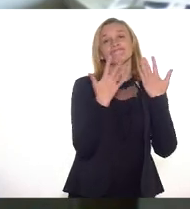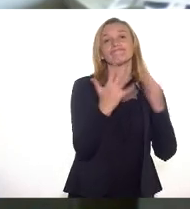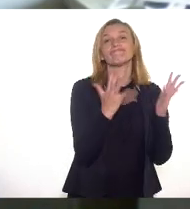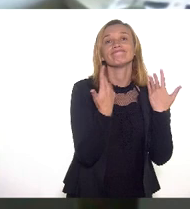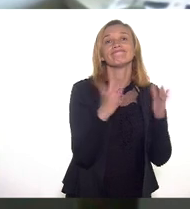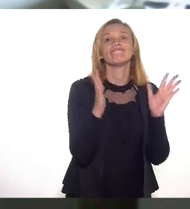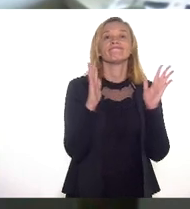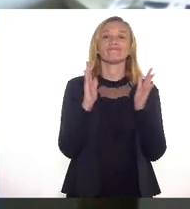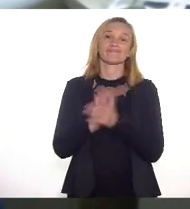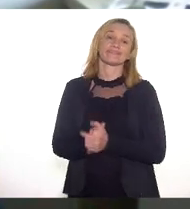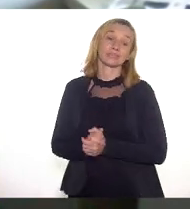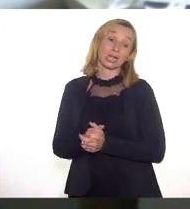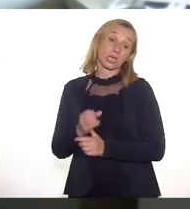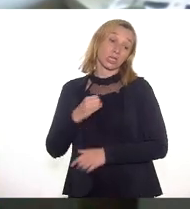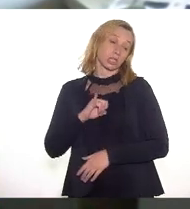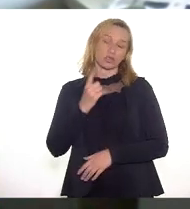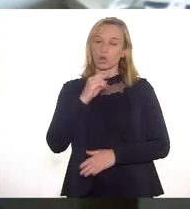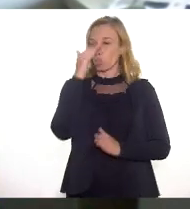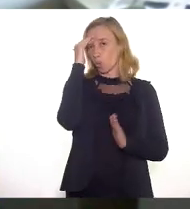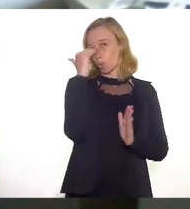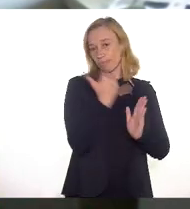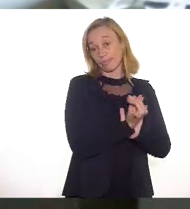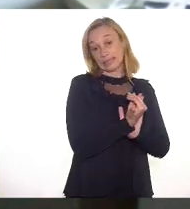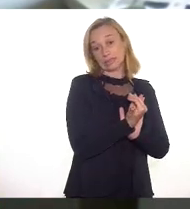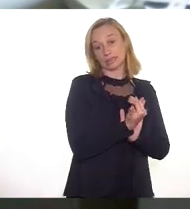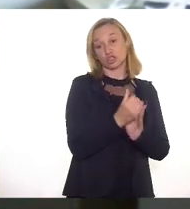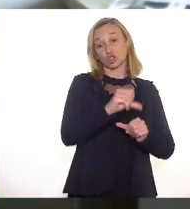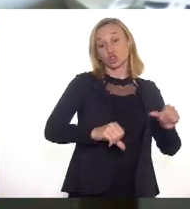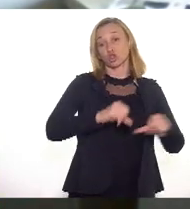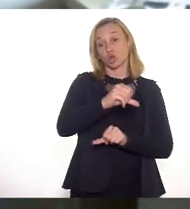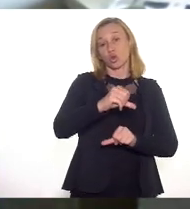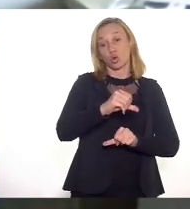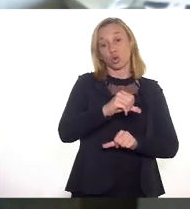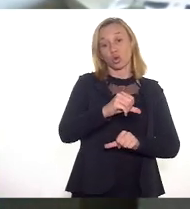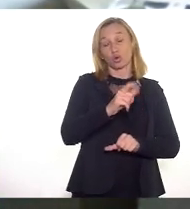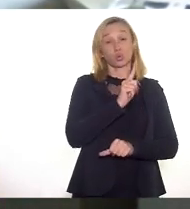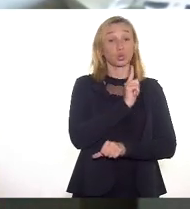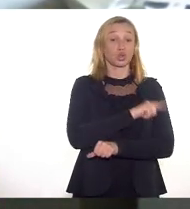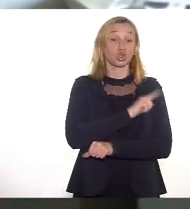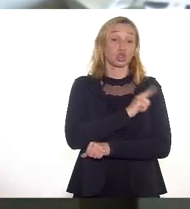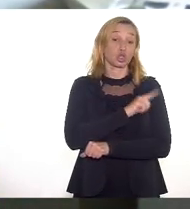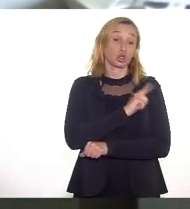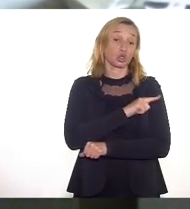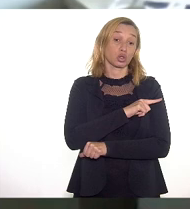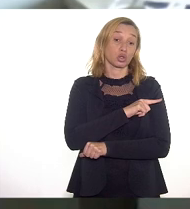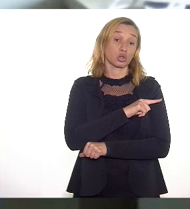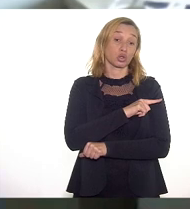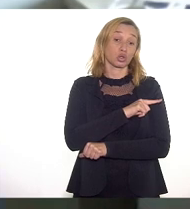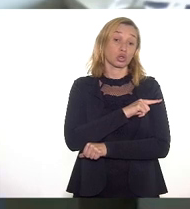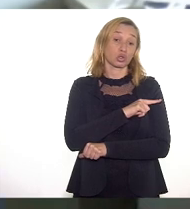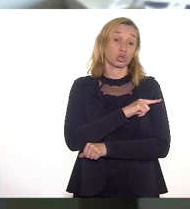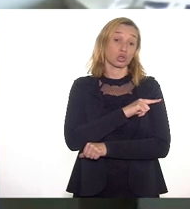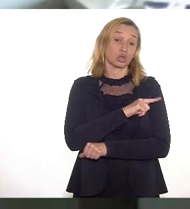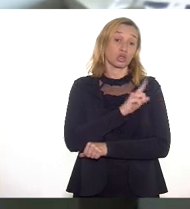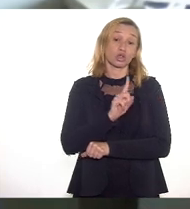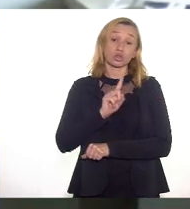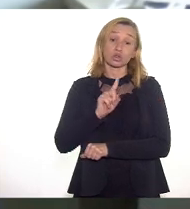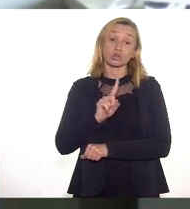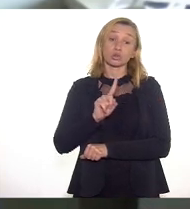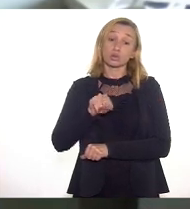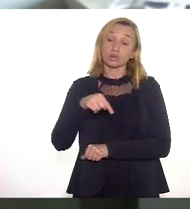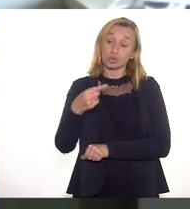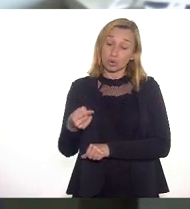parabéns. Se não cumprisse, troca o gestor entre os quadros